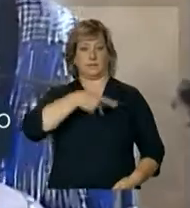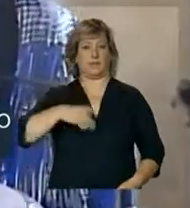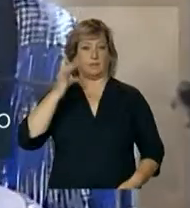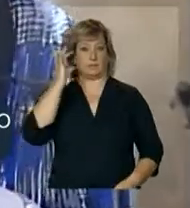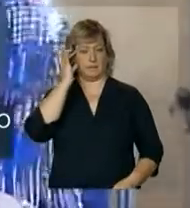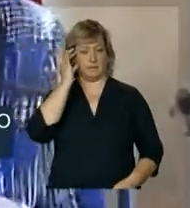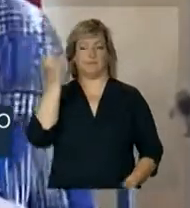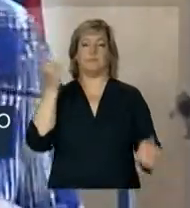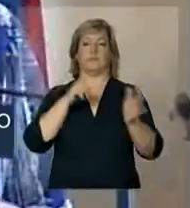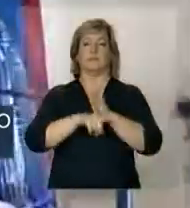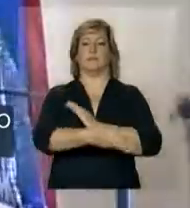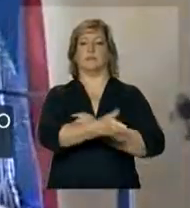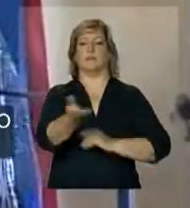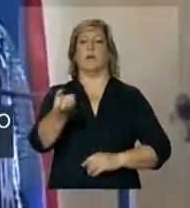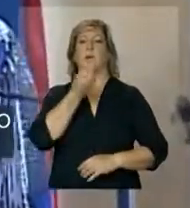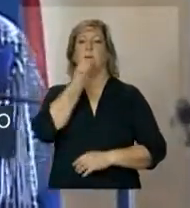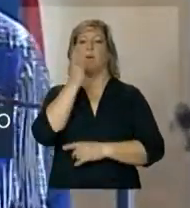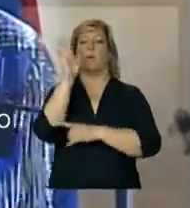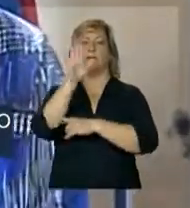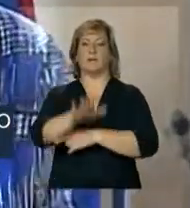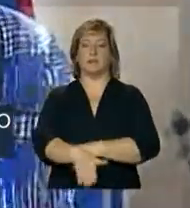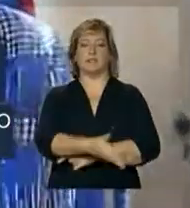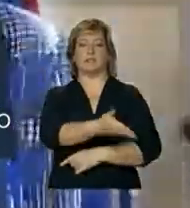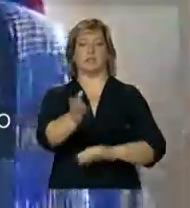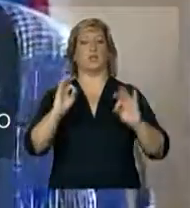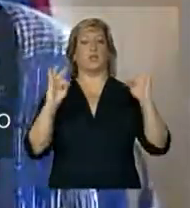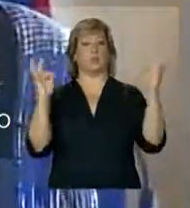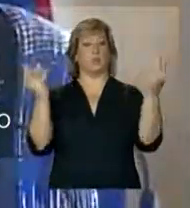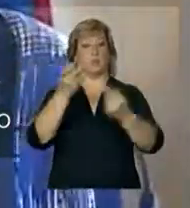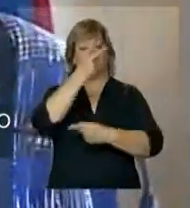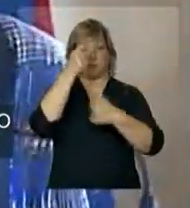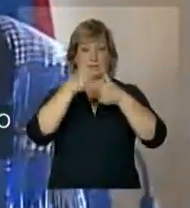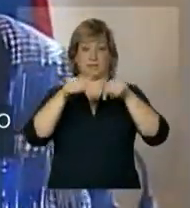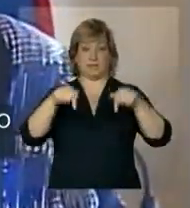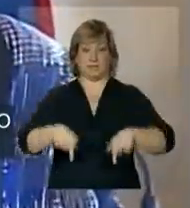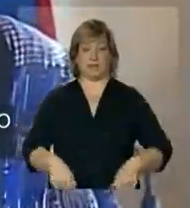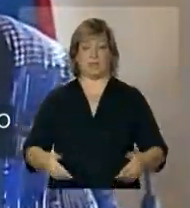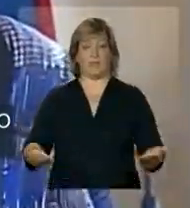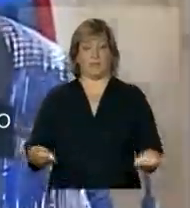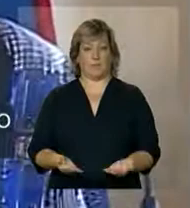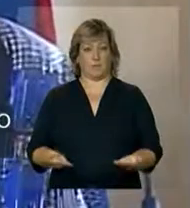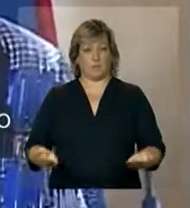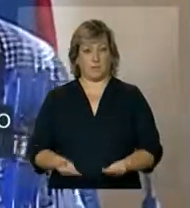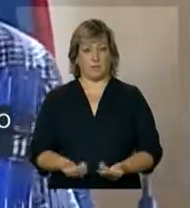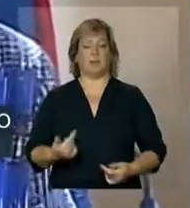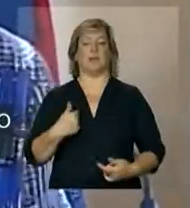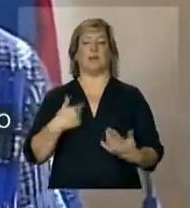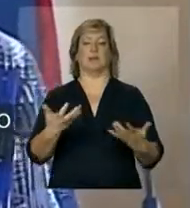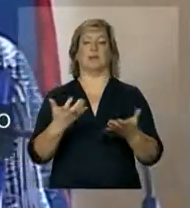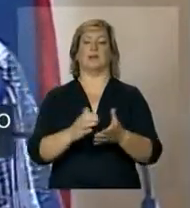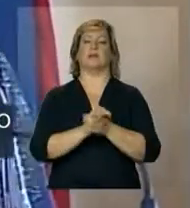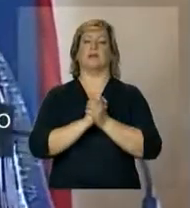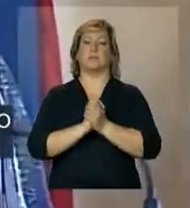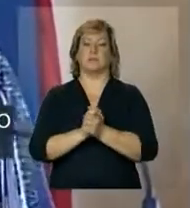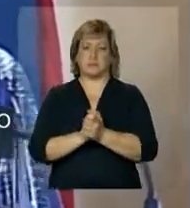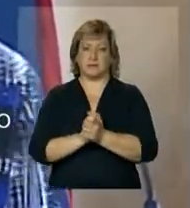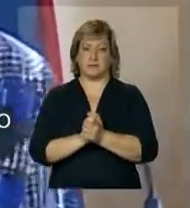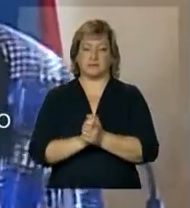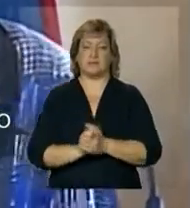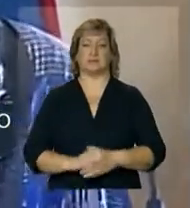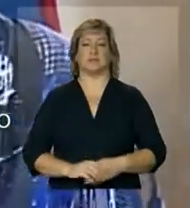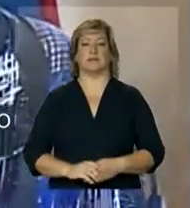Boa tarde a todos os presentes. Eu queria cumprimentar